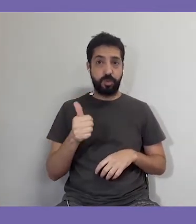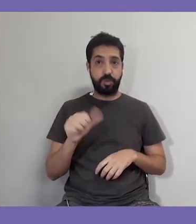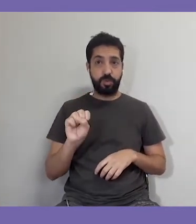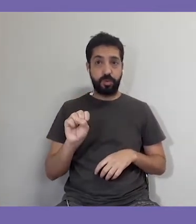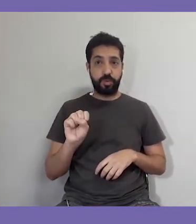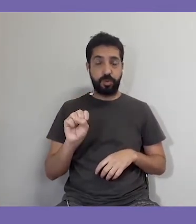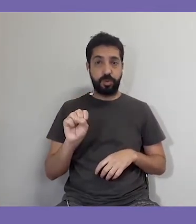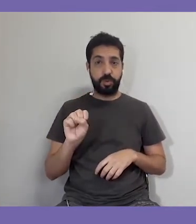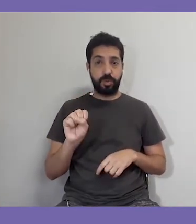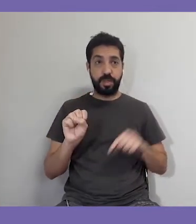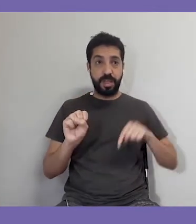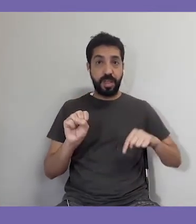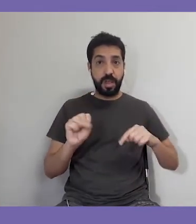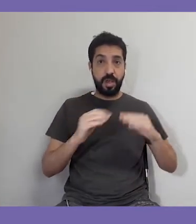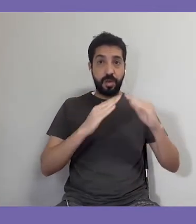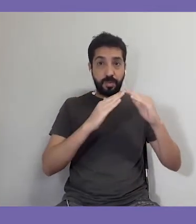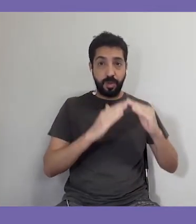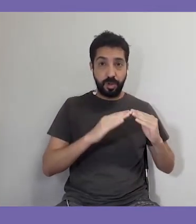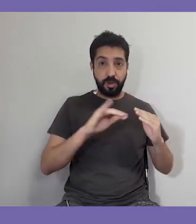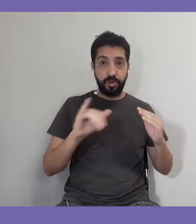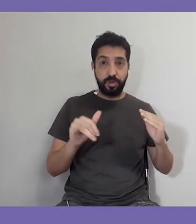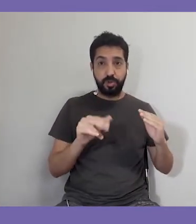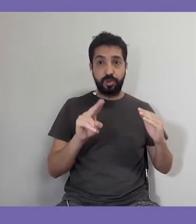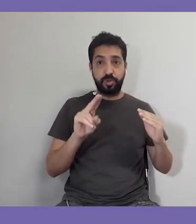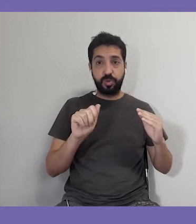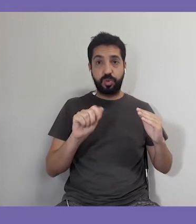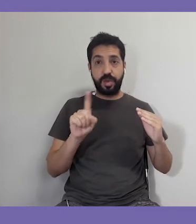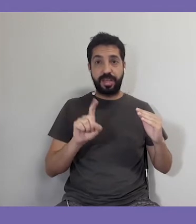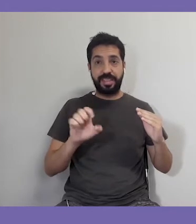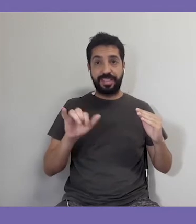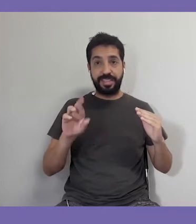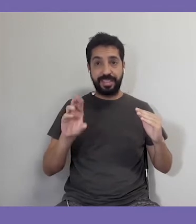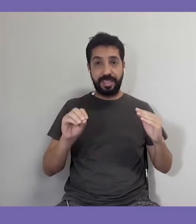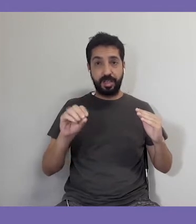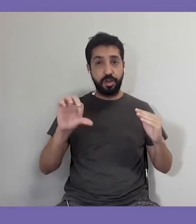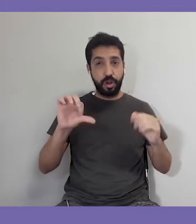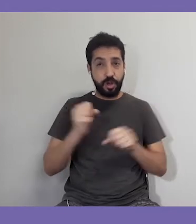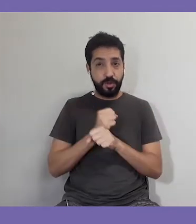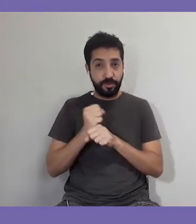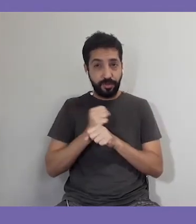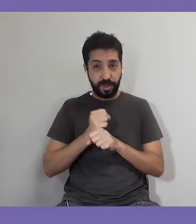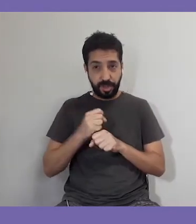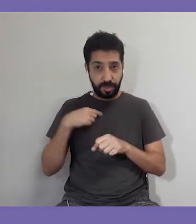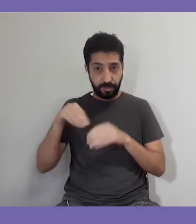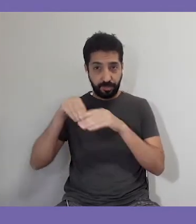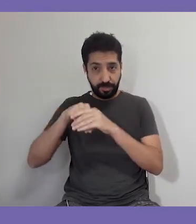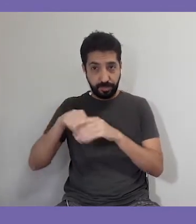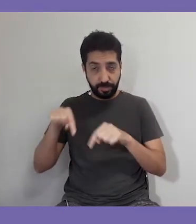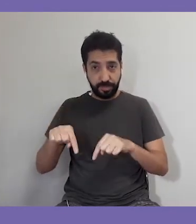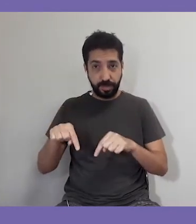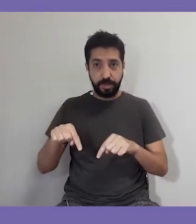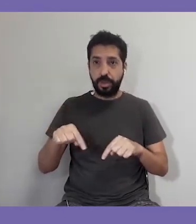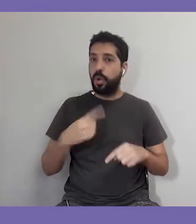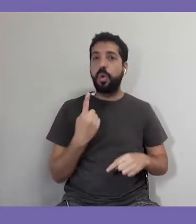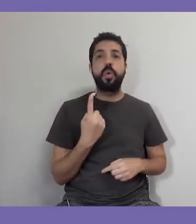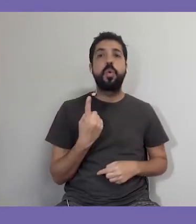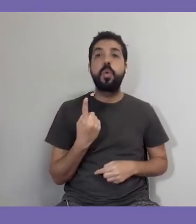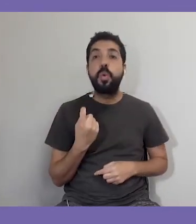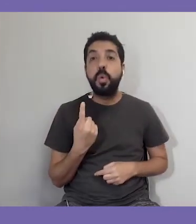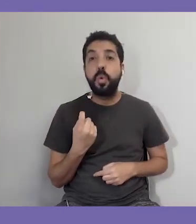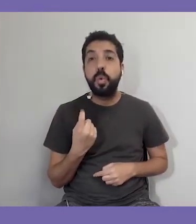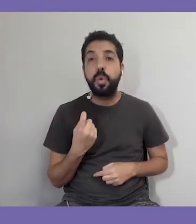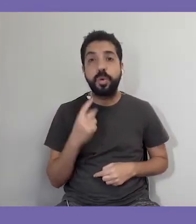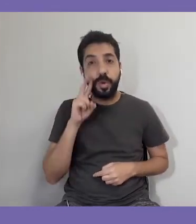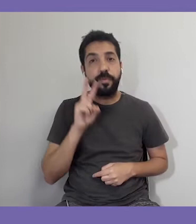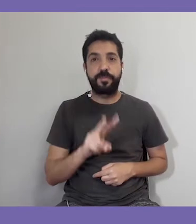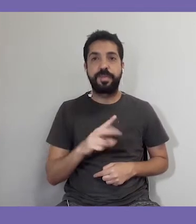2018, do tempo que eu moro aqui no Juazeiro, né? São 9 anos que eu moro aqui, é, eu acho que foi